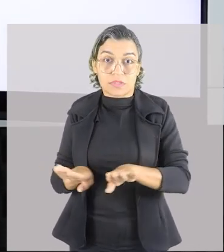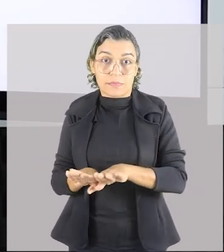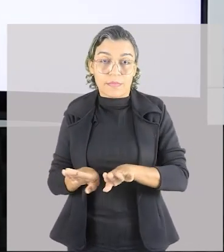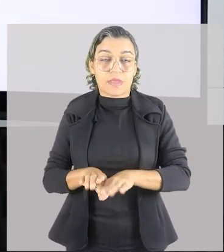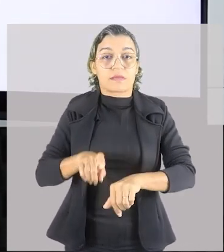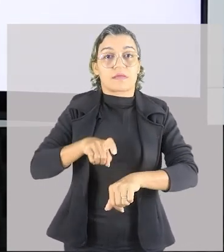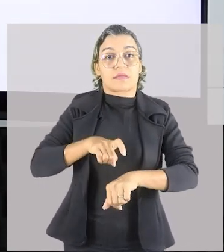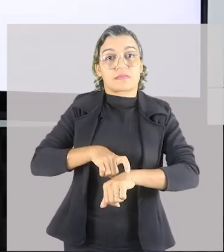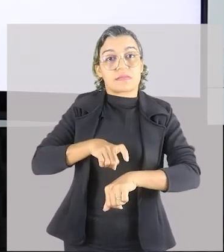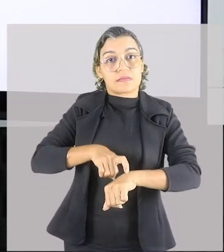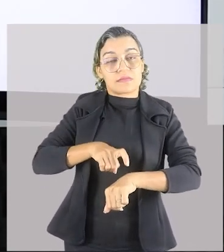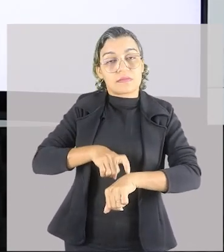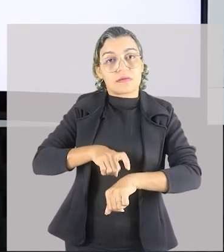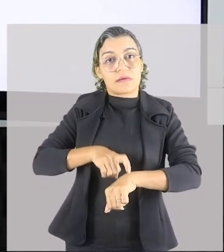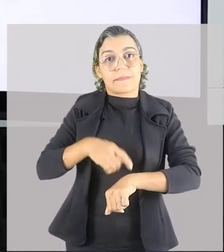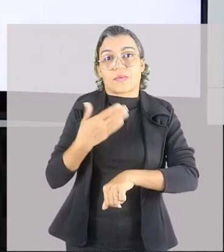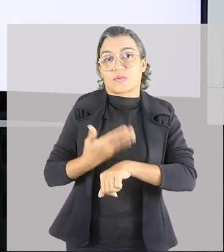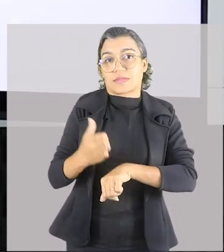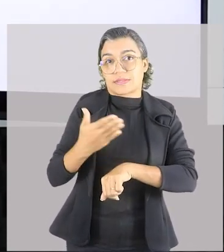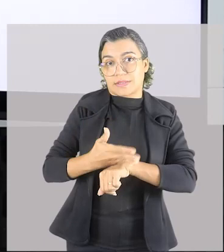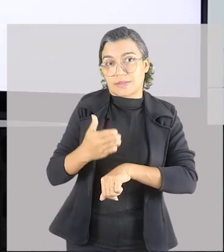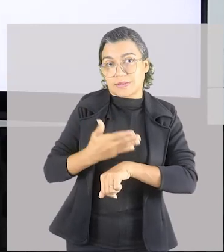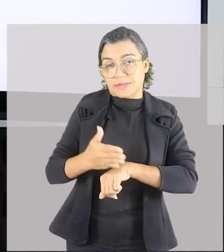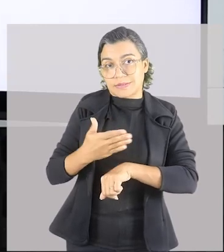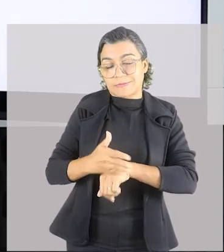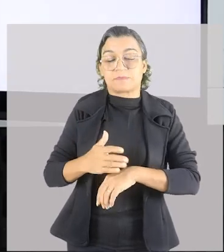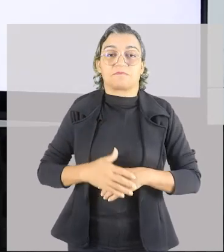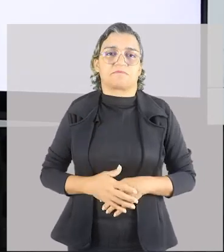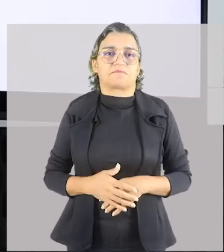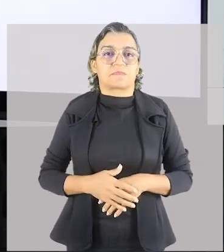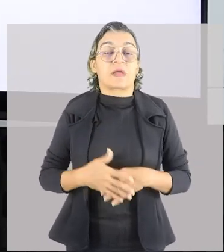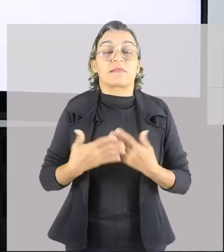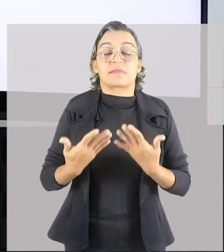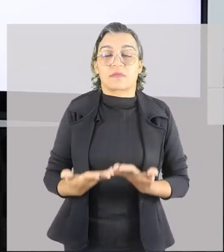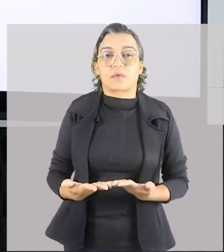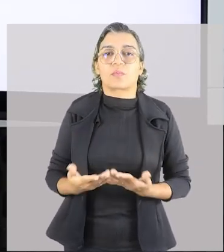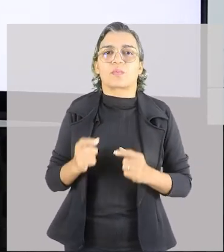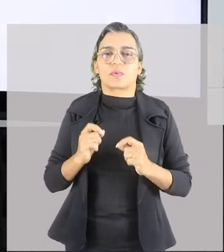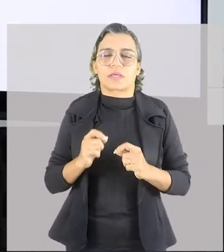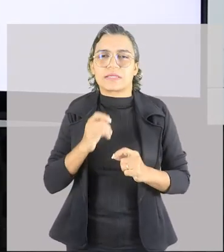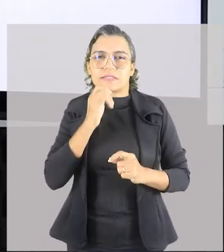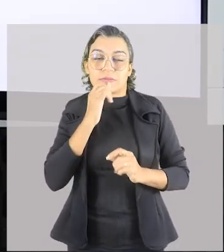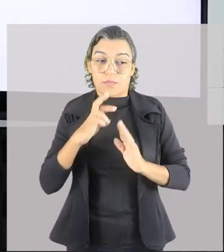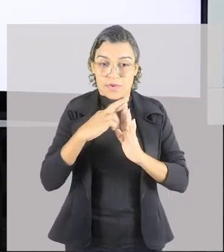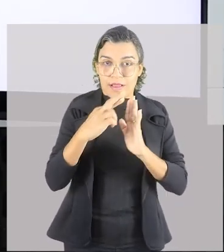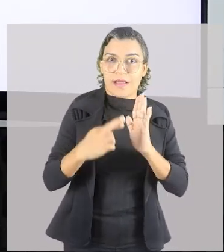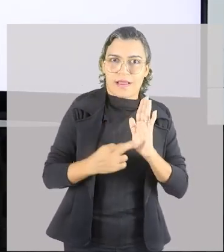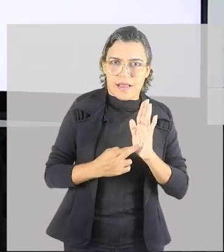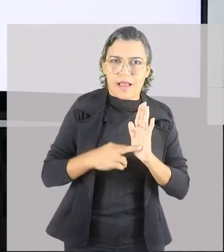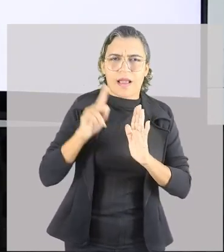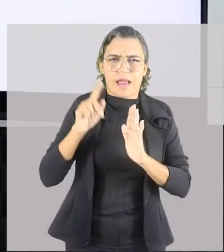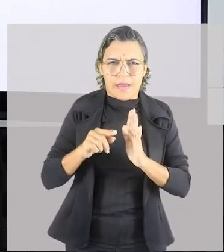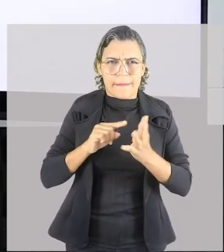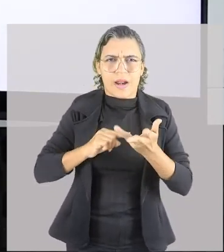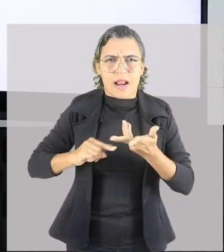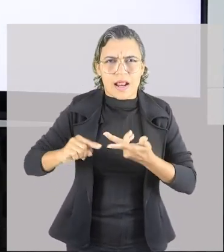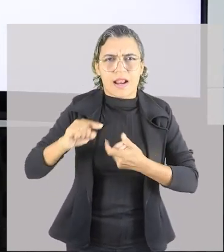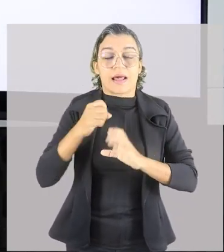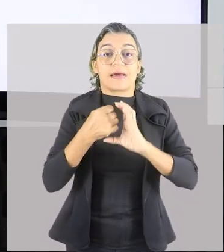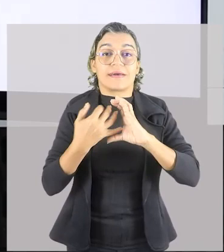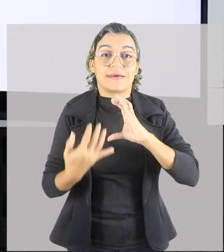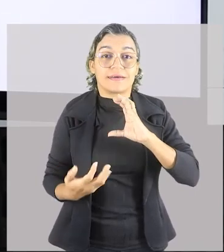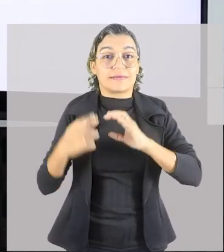de execução dessa atividade. Então essas são, talvez, as, junto com a regra, as principais